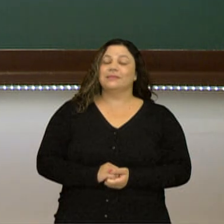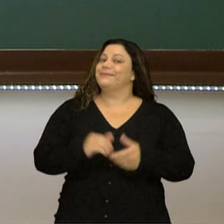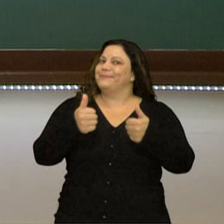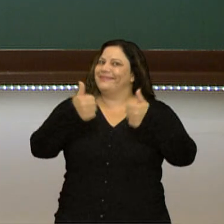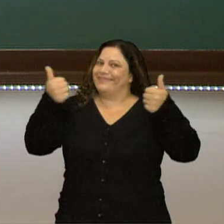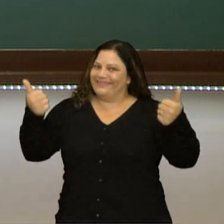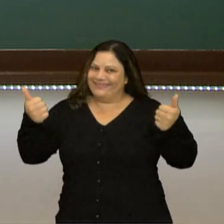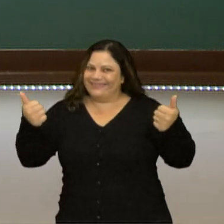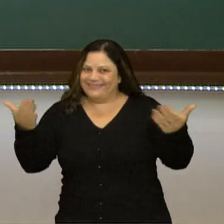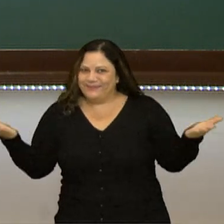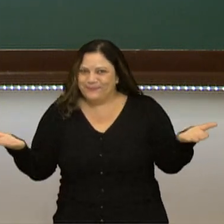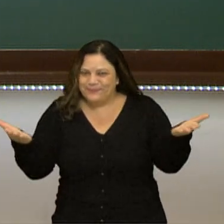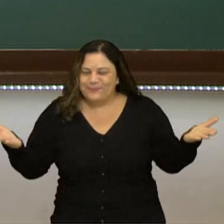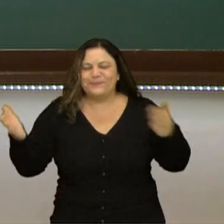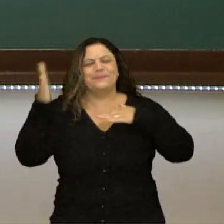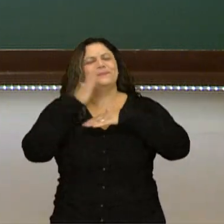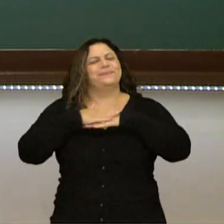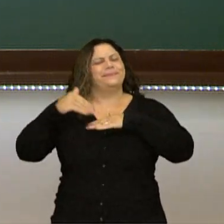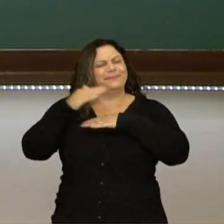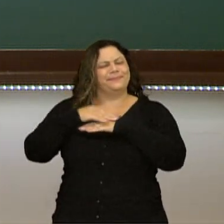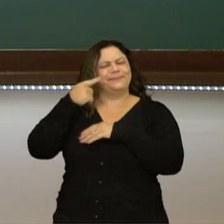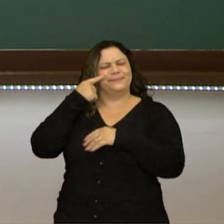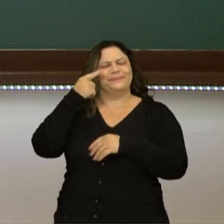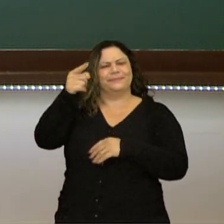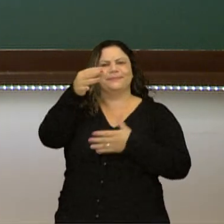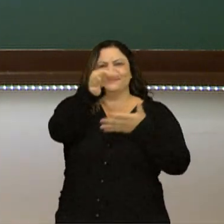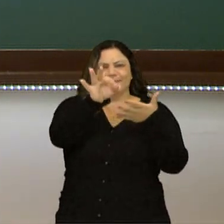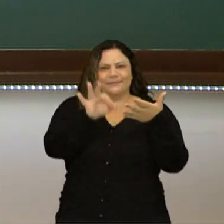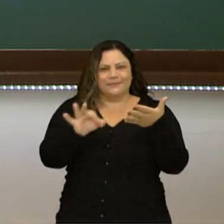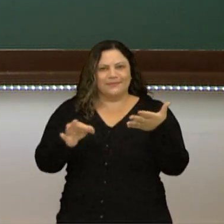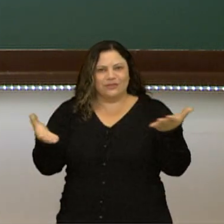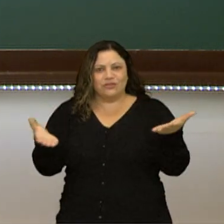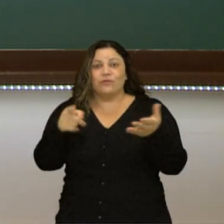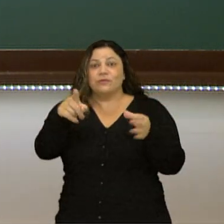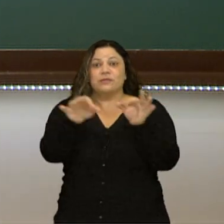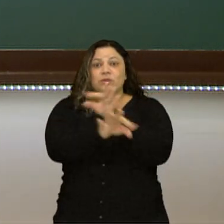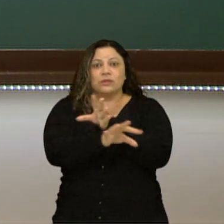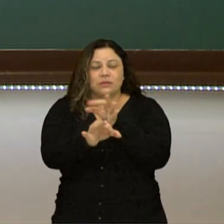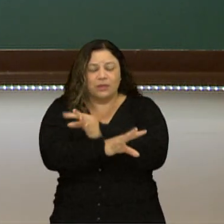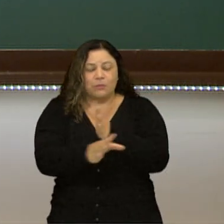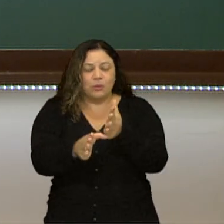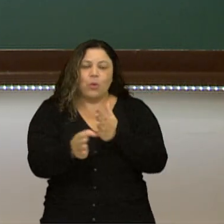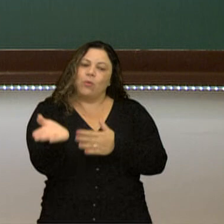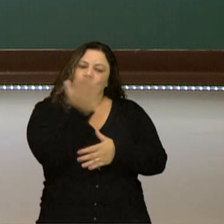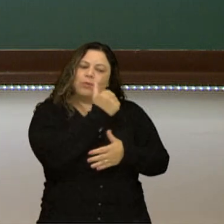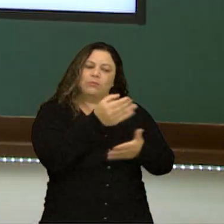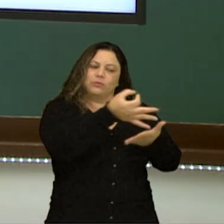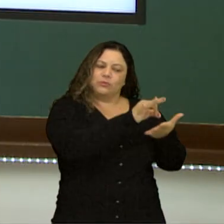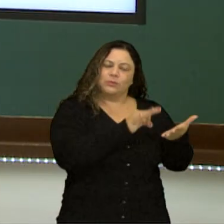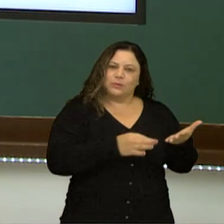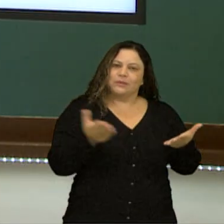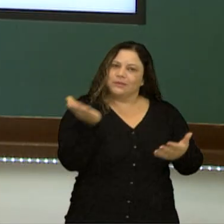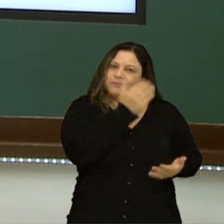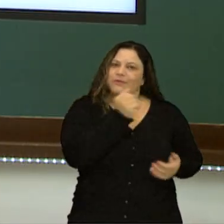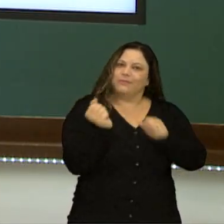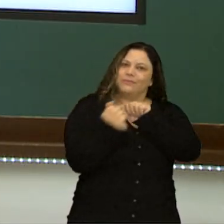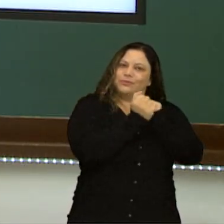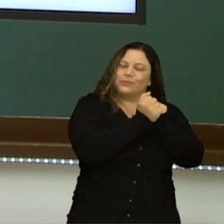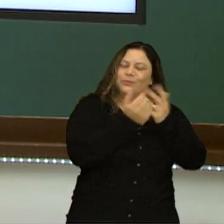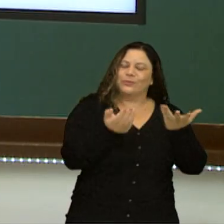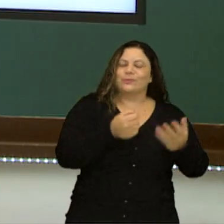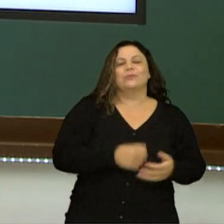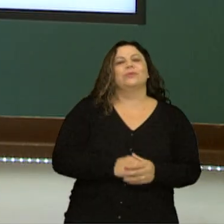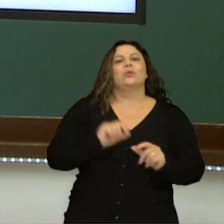Belezinha, meu querido? Belezinha, minha querida? Vamos lá corrigir, então? Você que já terminou, então vamos corrigir lá. Vem comigo, vem aqui, vem aqui, vem aqui, vem aqui, vem aqui. E o